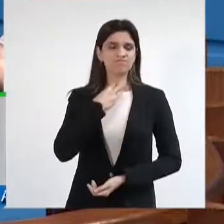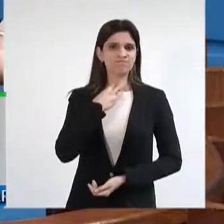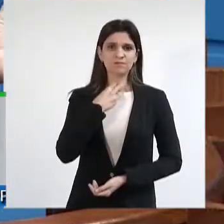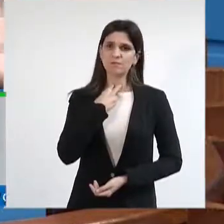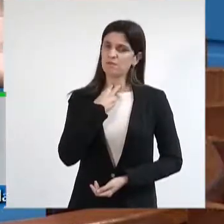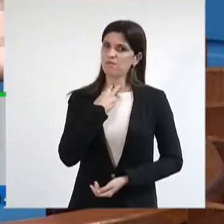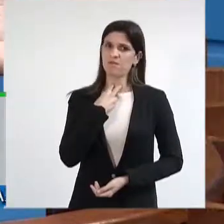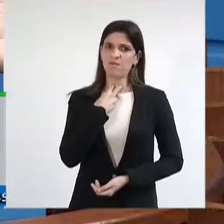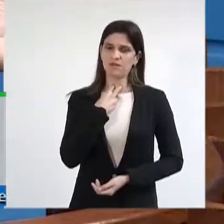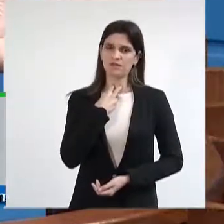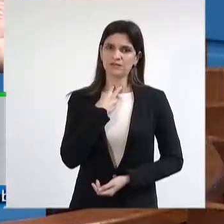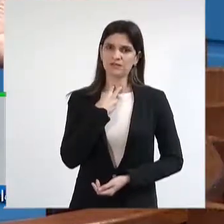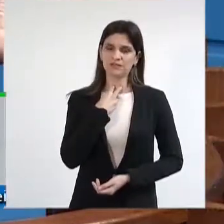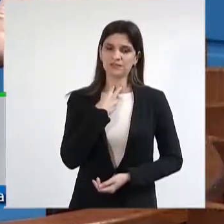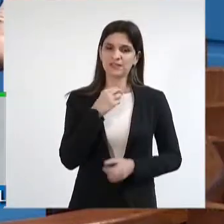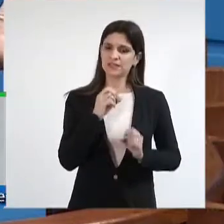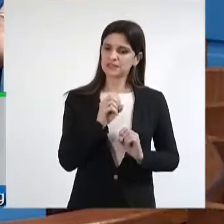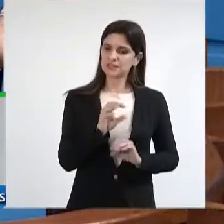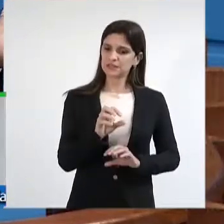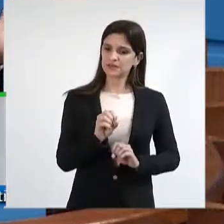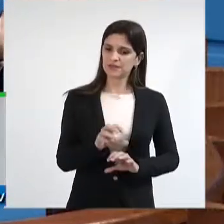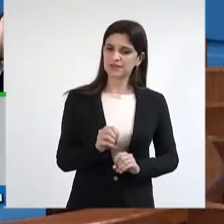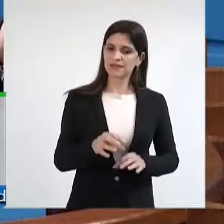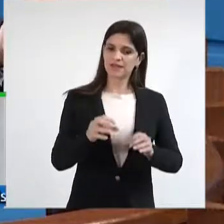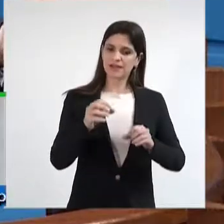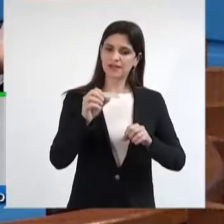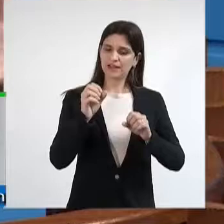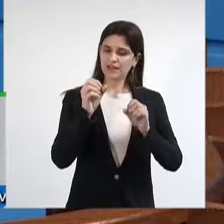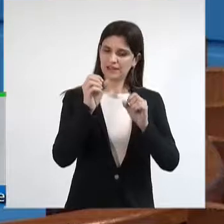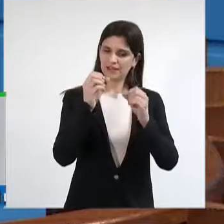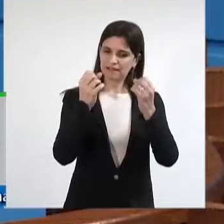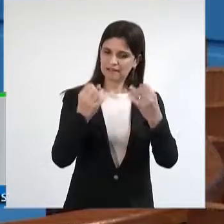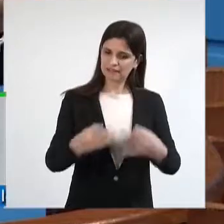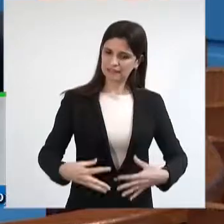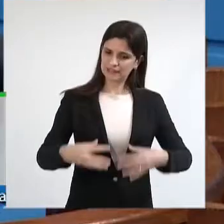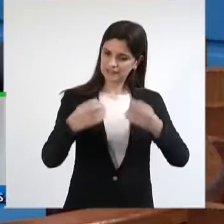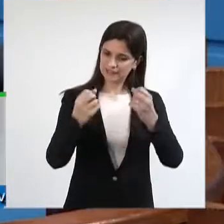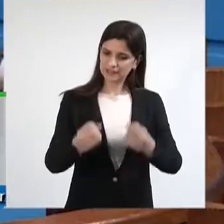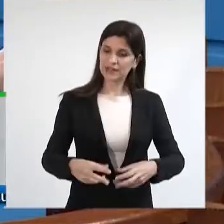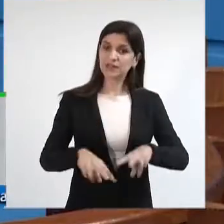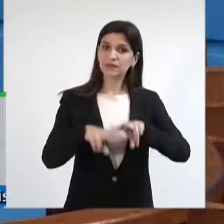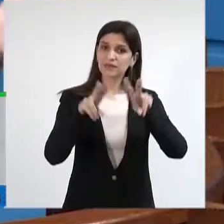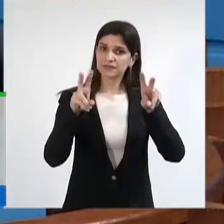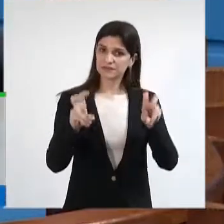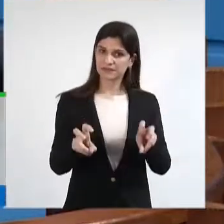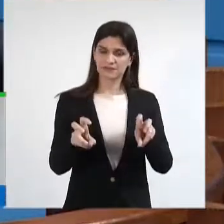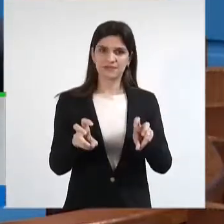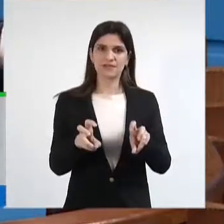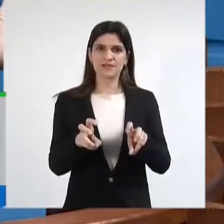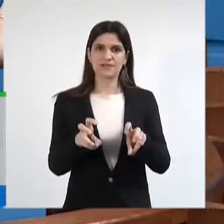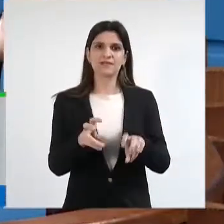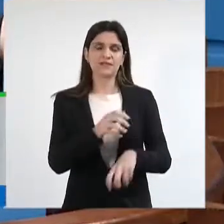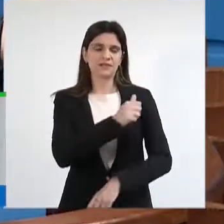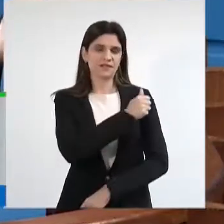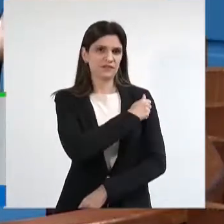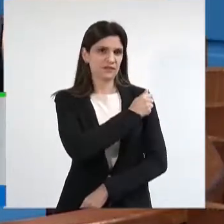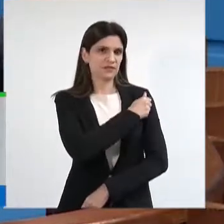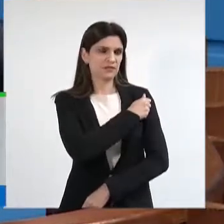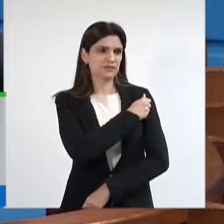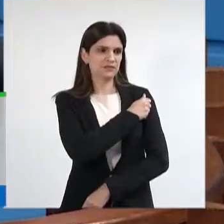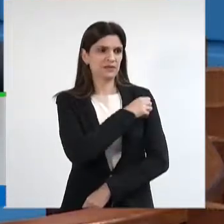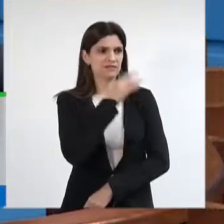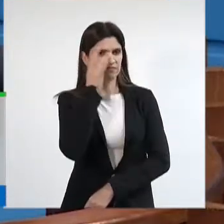educação pública brasileira, né? E falar que o estudante não sabe regra de 3 simples,